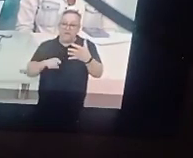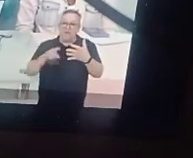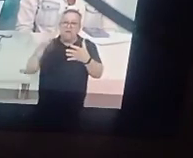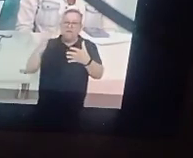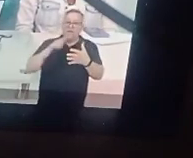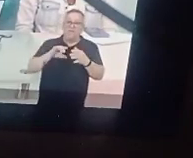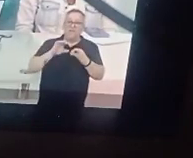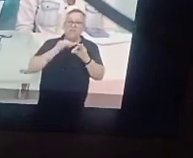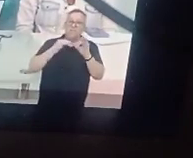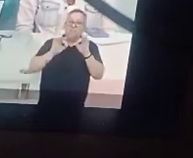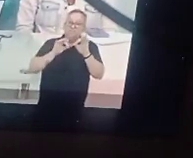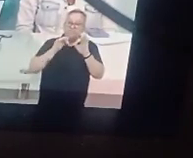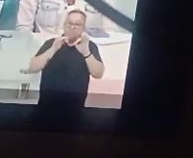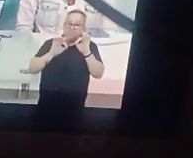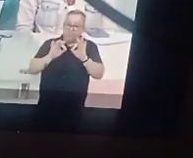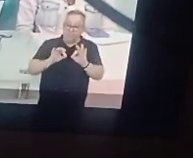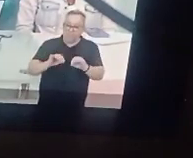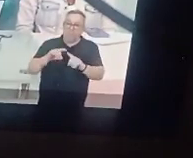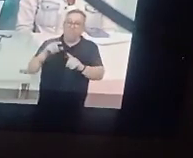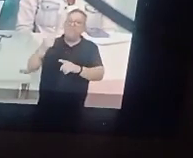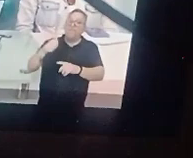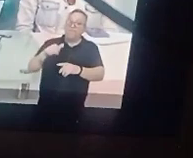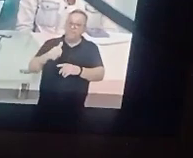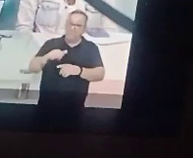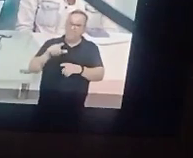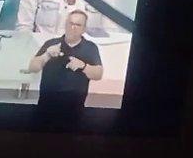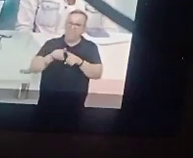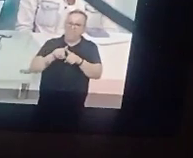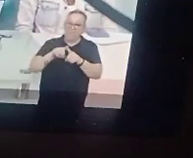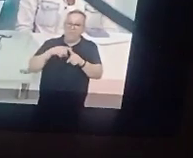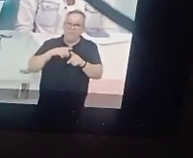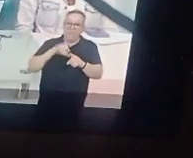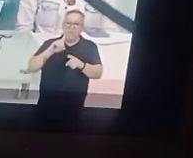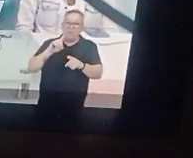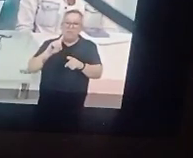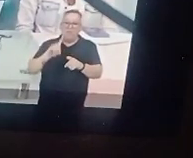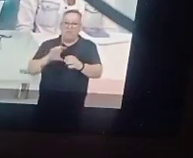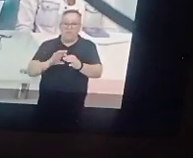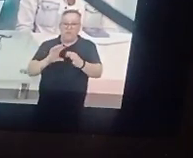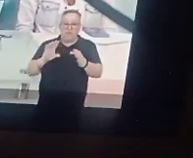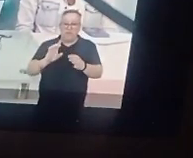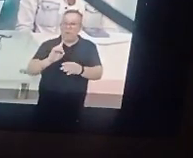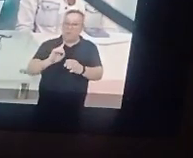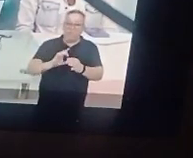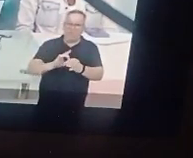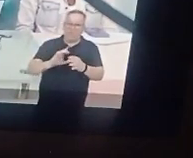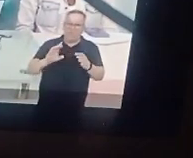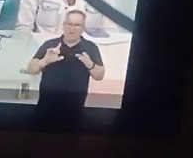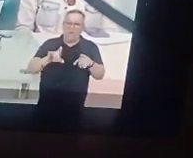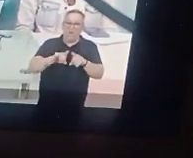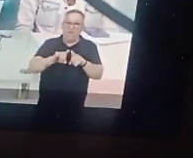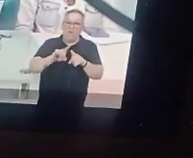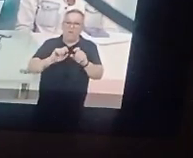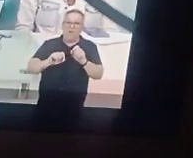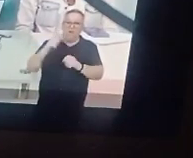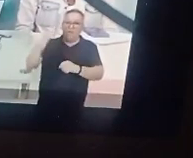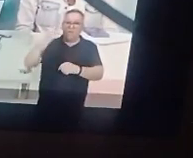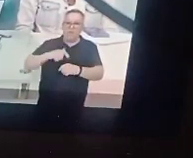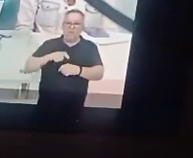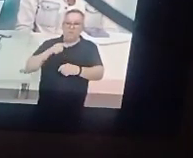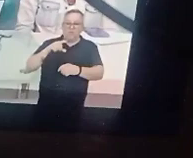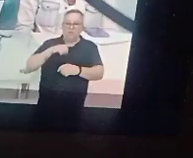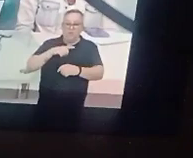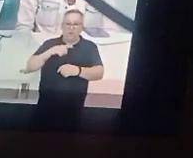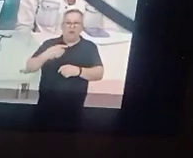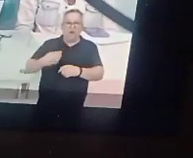a conferência, consegue fazer a análise e deferimento e indeferimento, tá bom? Então, assim, o perfil de comissão